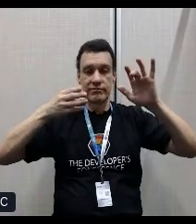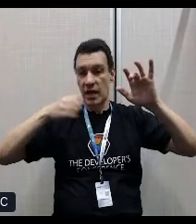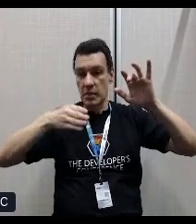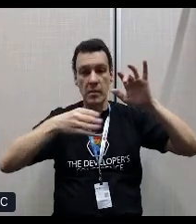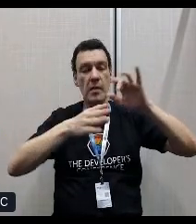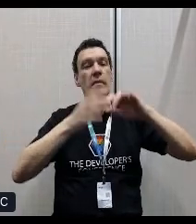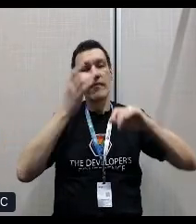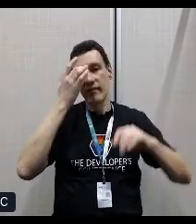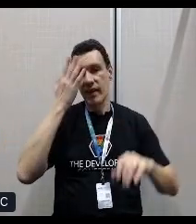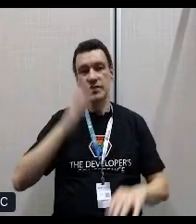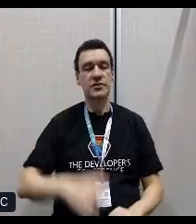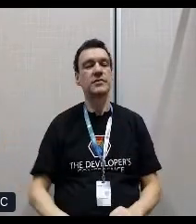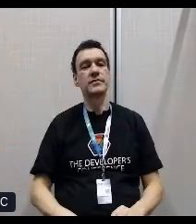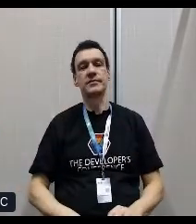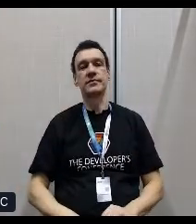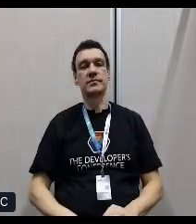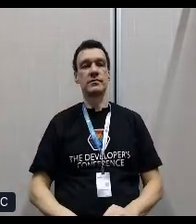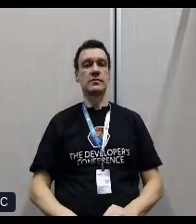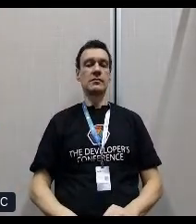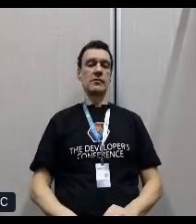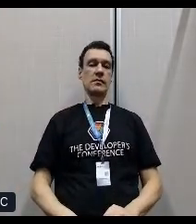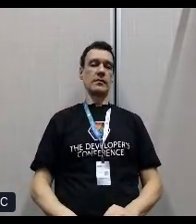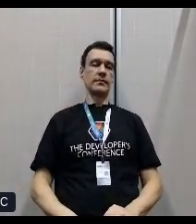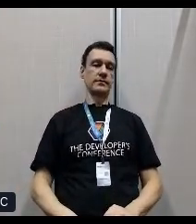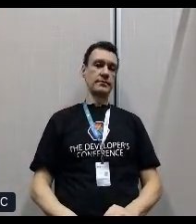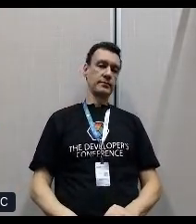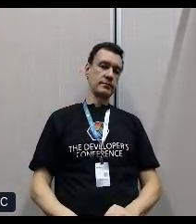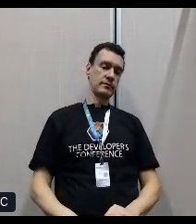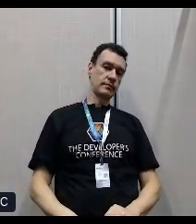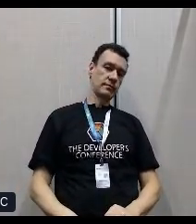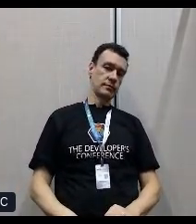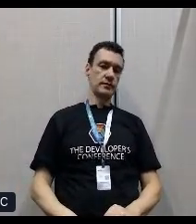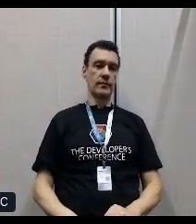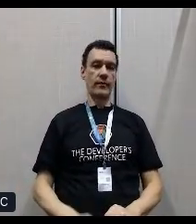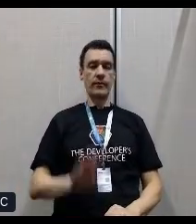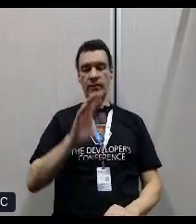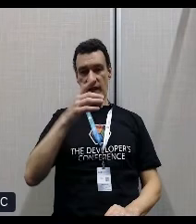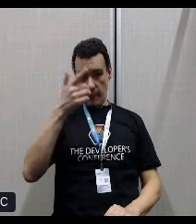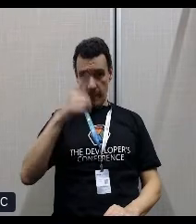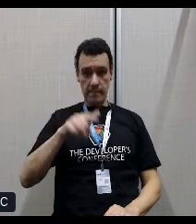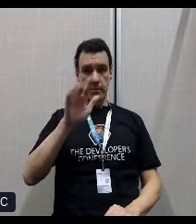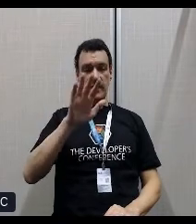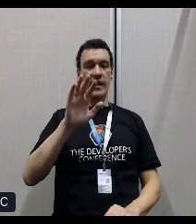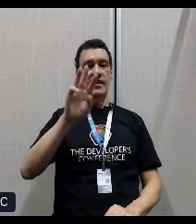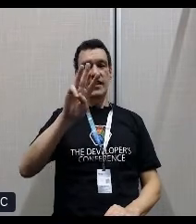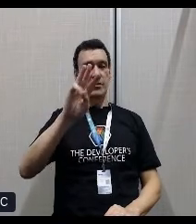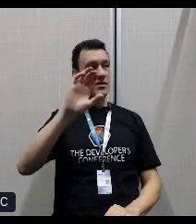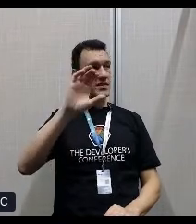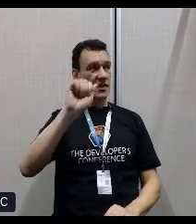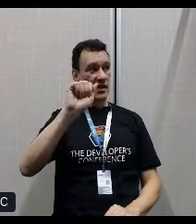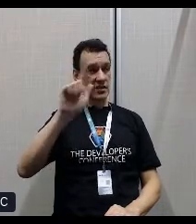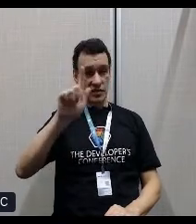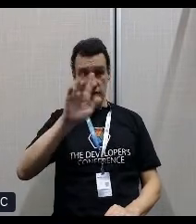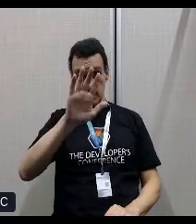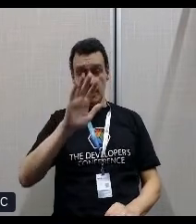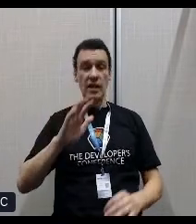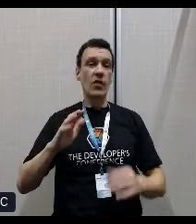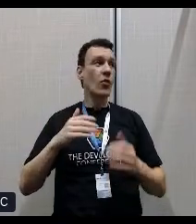isso. E segundo as recomendações do WCAG, o conteúdo deve ser acessível por qualquer uma das escolhas,